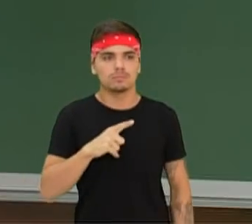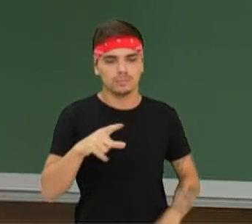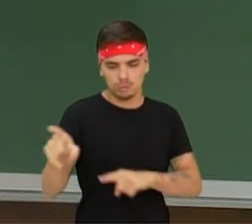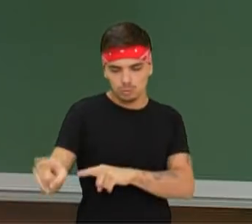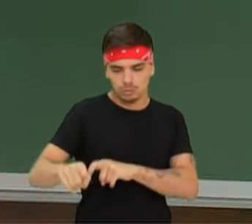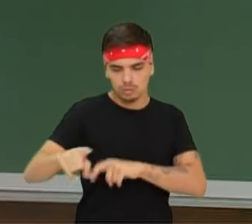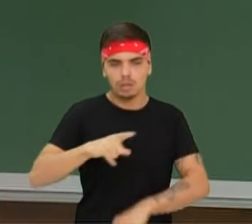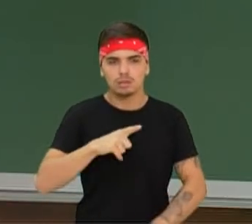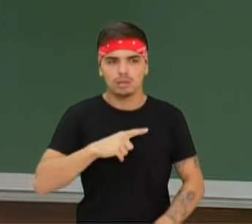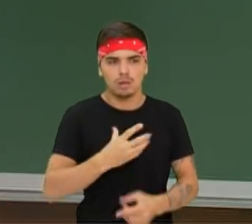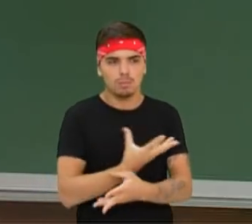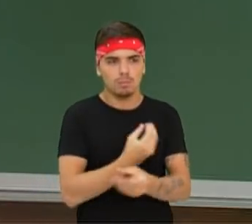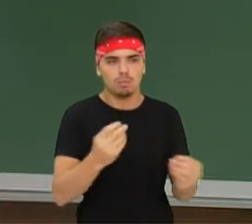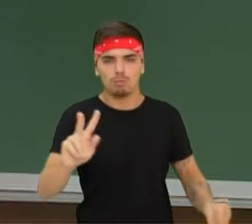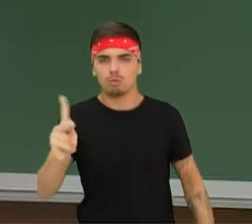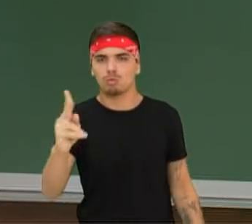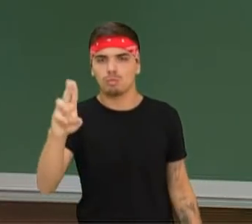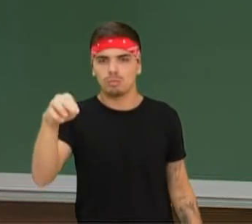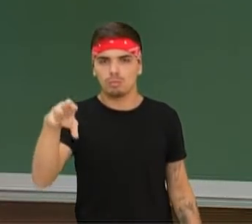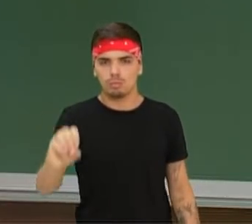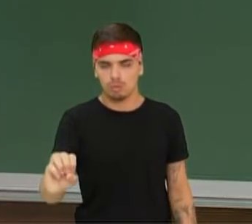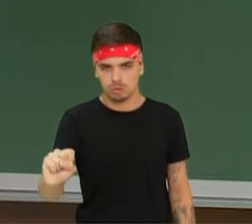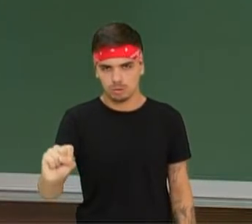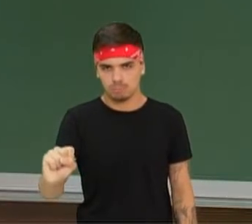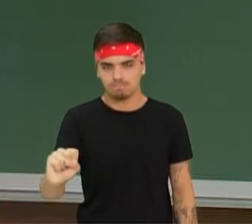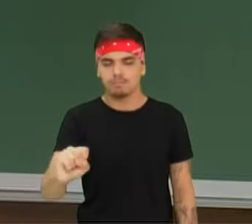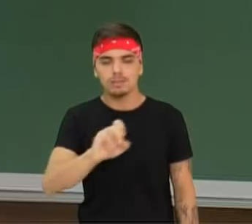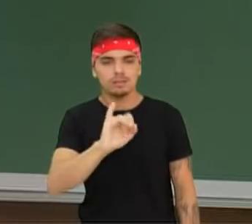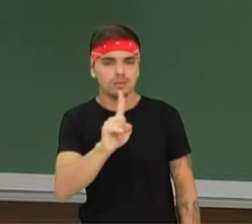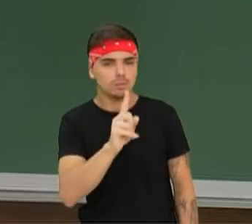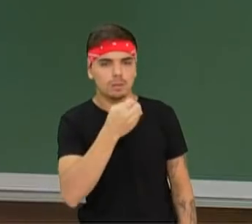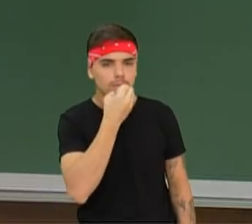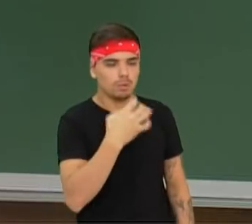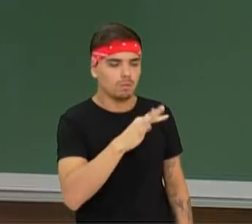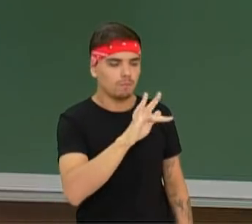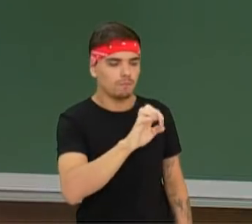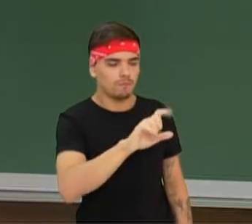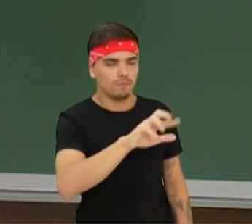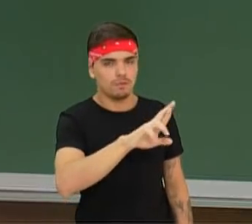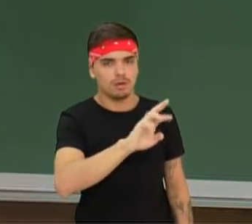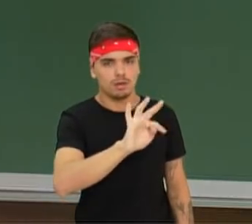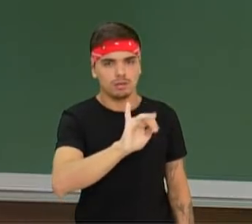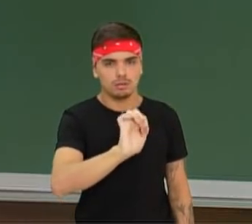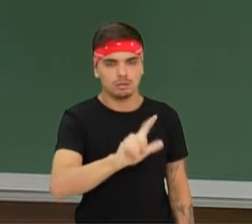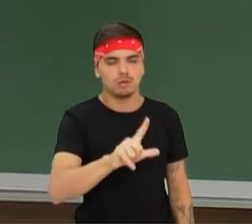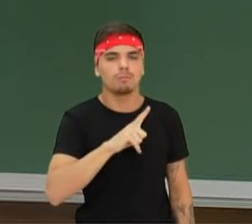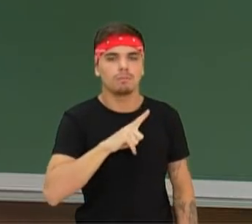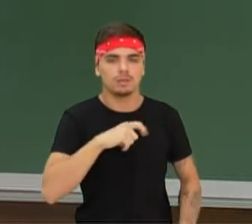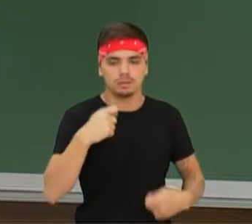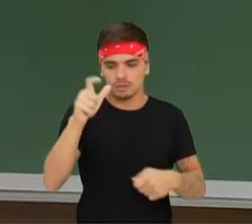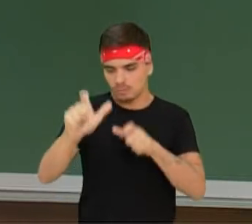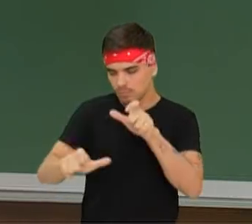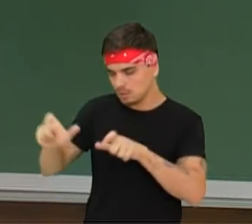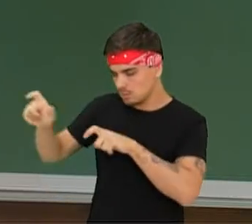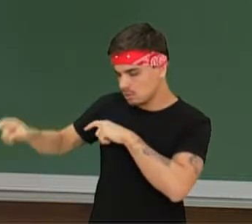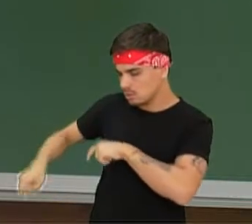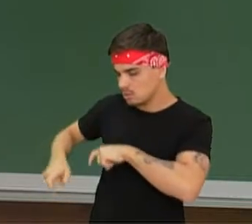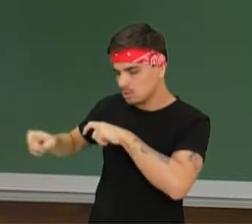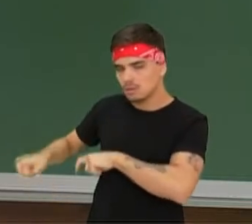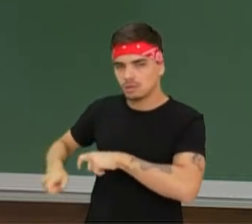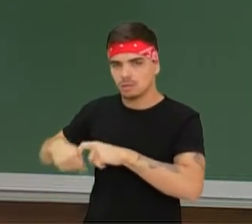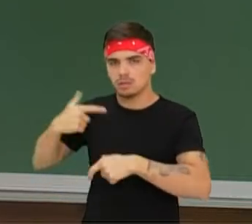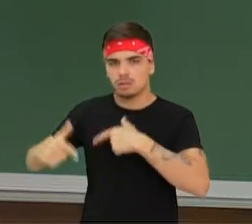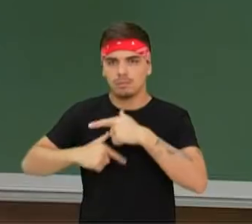bastante humus. Quando o solo não é tão fértil, aí o agricultor precisa trabalhar naquele solo, né?